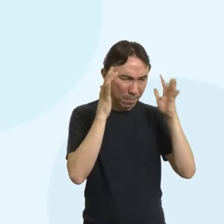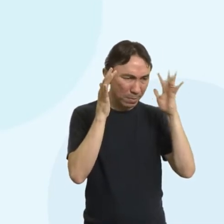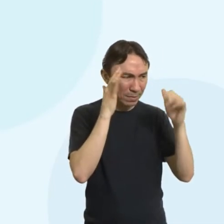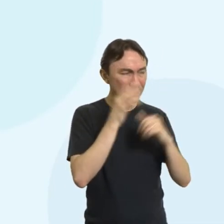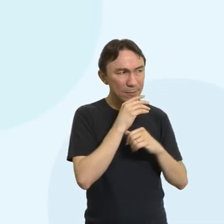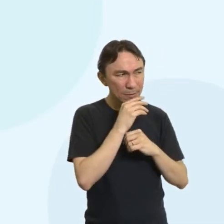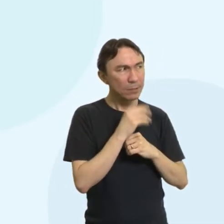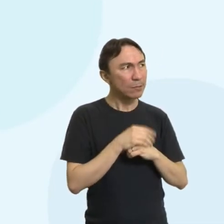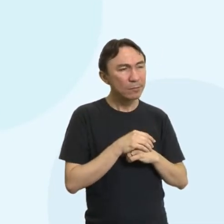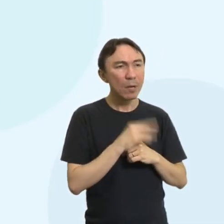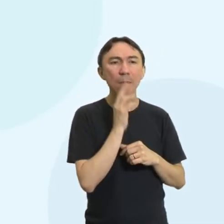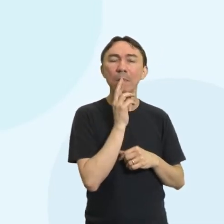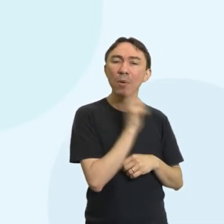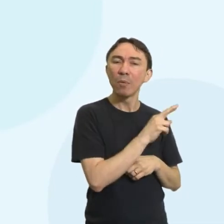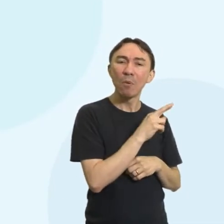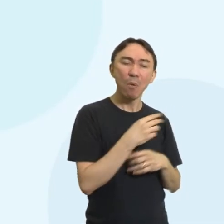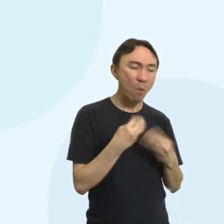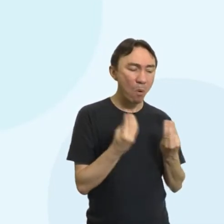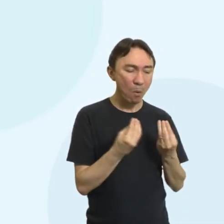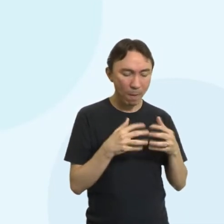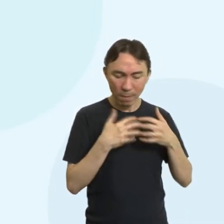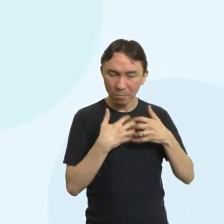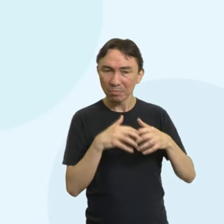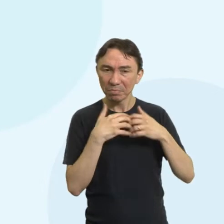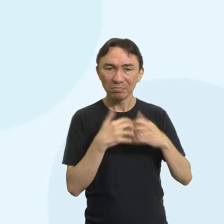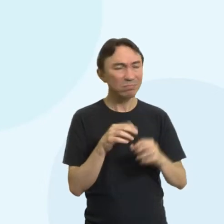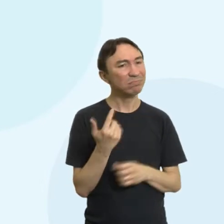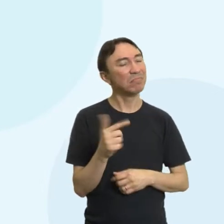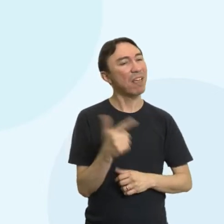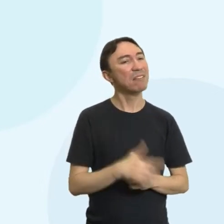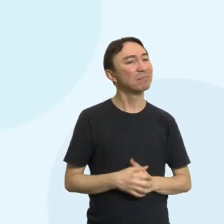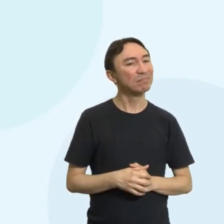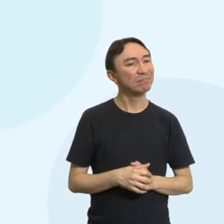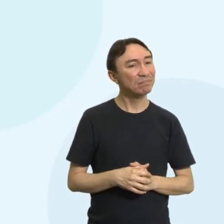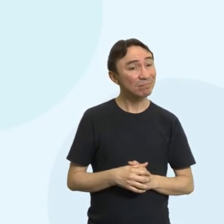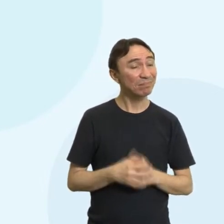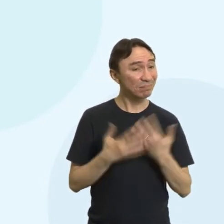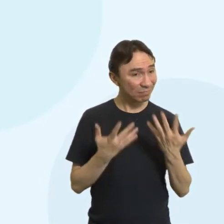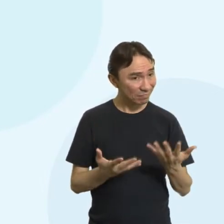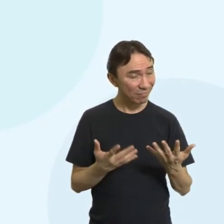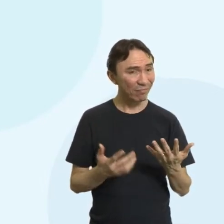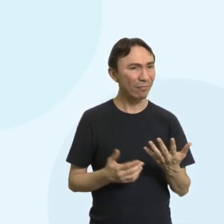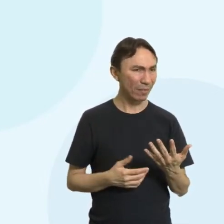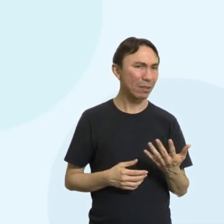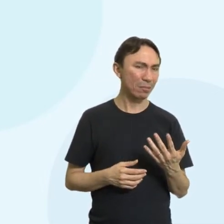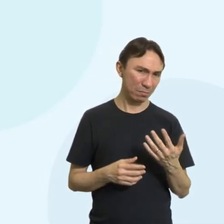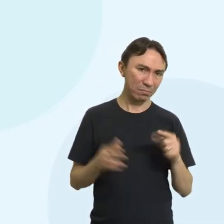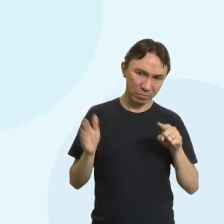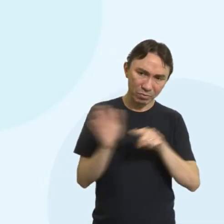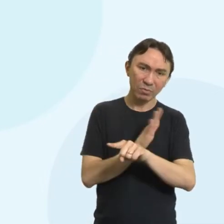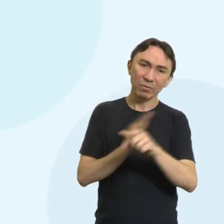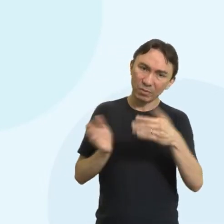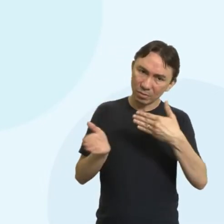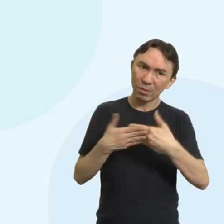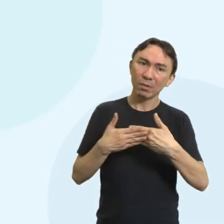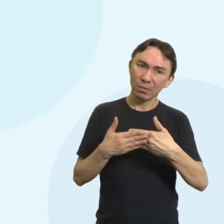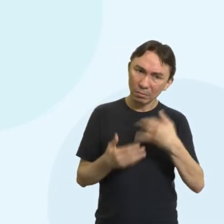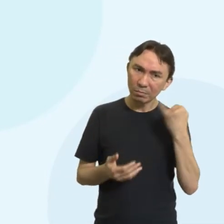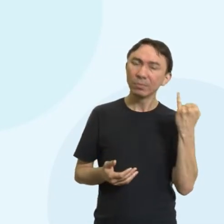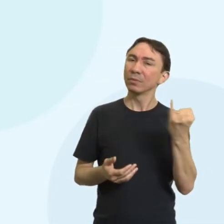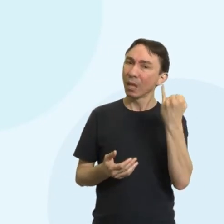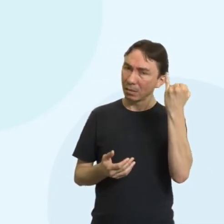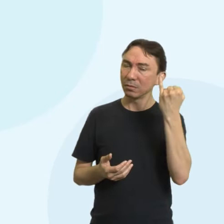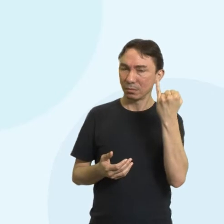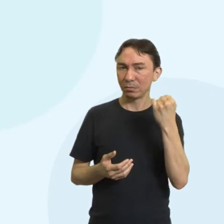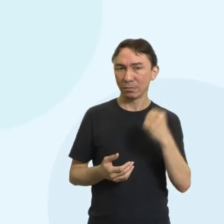aquela construção de sentidos de forma crítica. Então, claro que essas perguntas também são importantes, mas o que a gente quer passar para